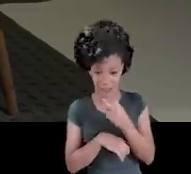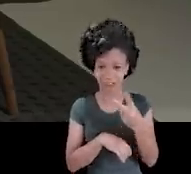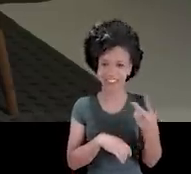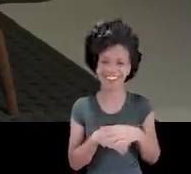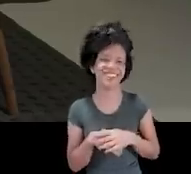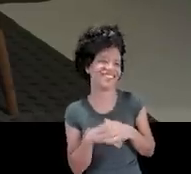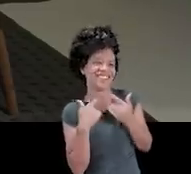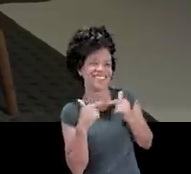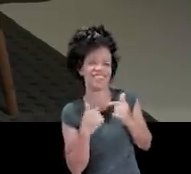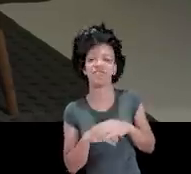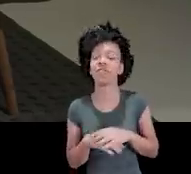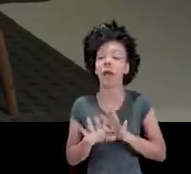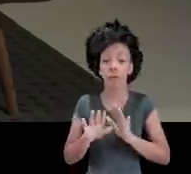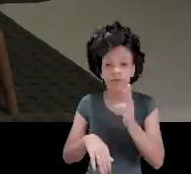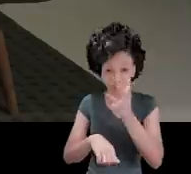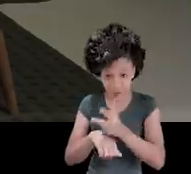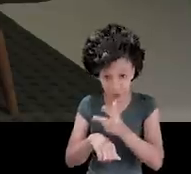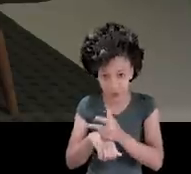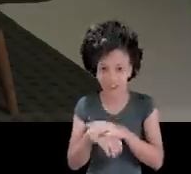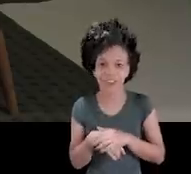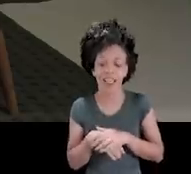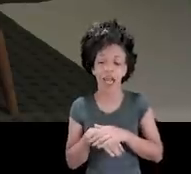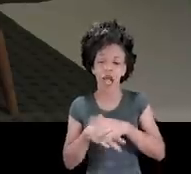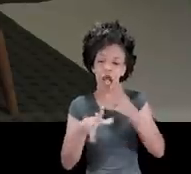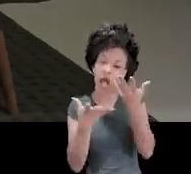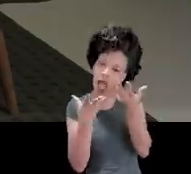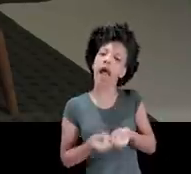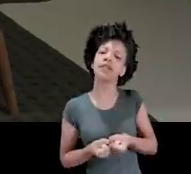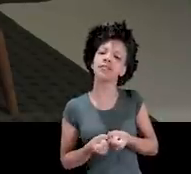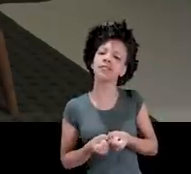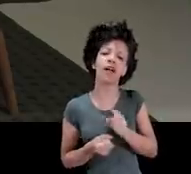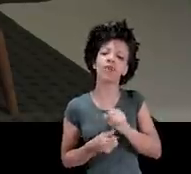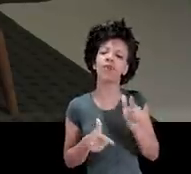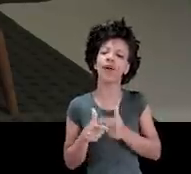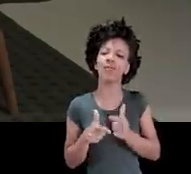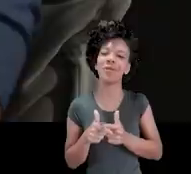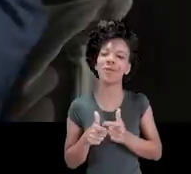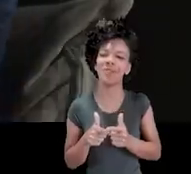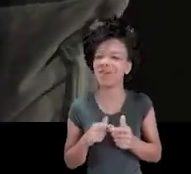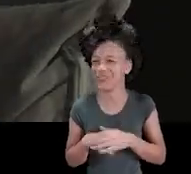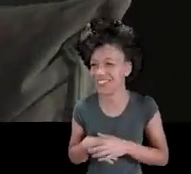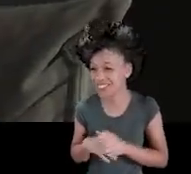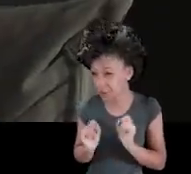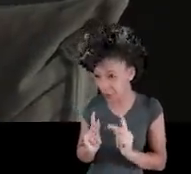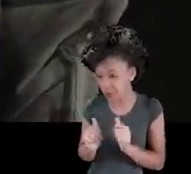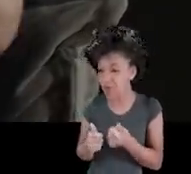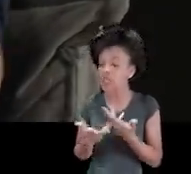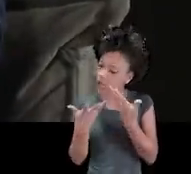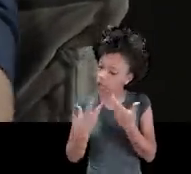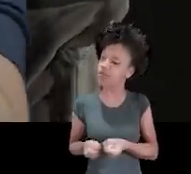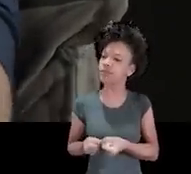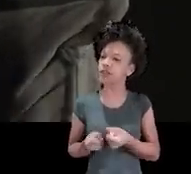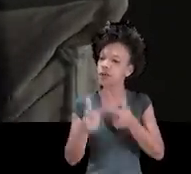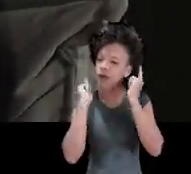assim? Quando eu fiz esse vídeo, a palavra assumidos não era um problema. Tá bom? Então vocês são assumidos carecas,